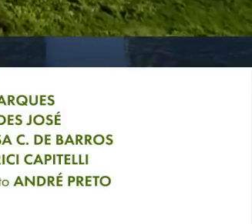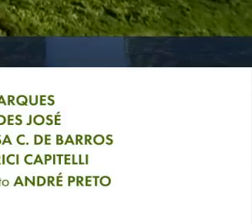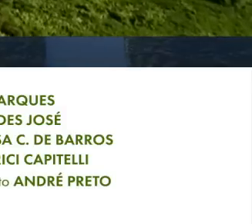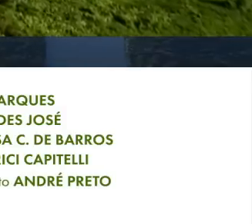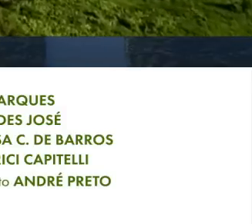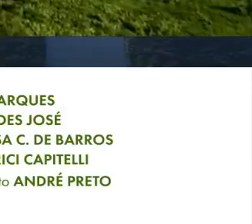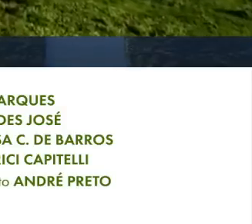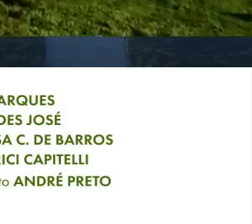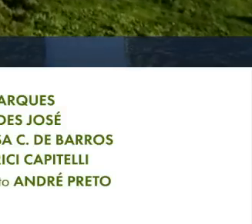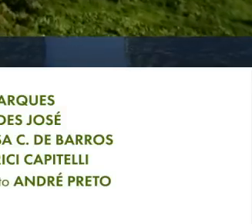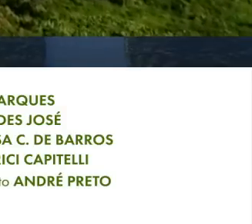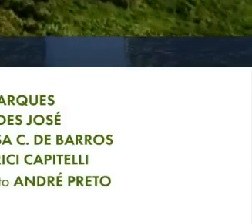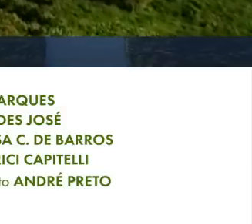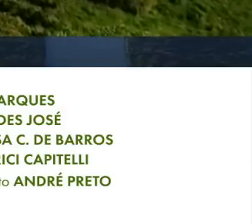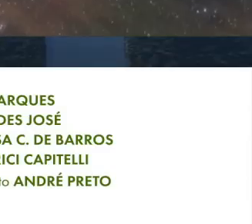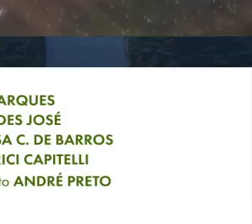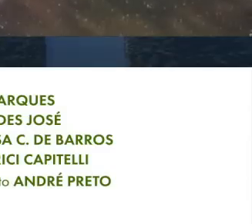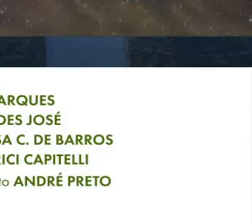Música